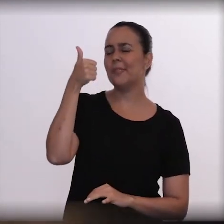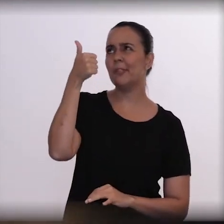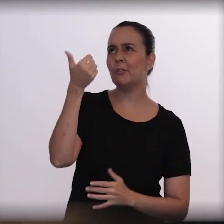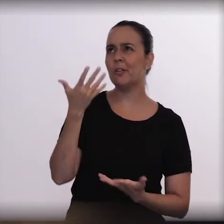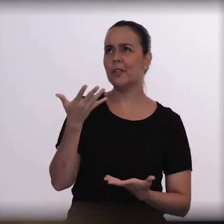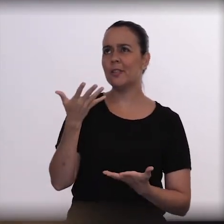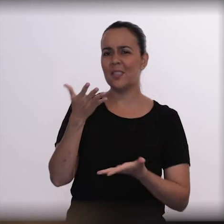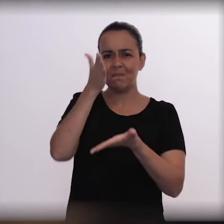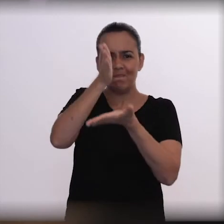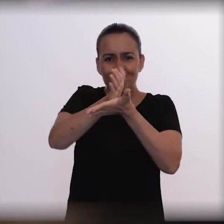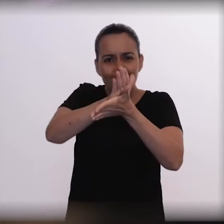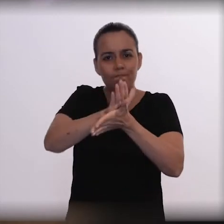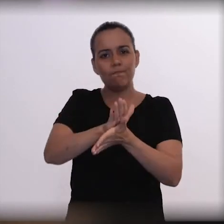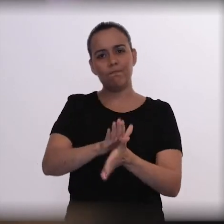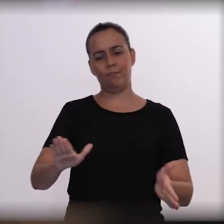cessar